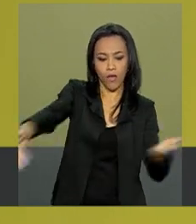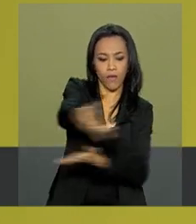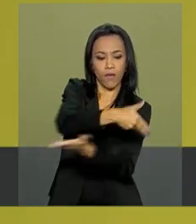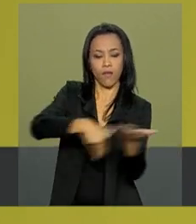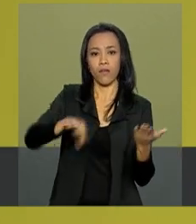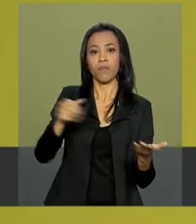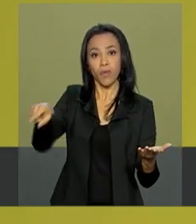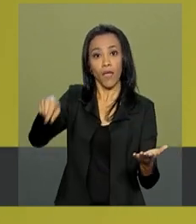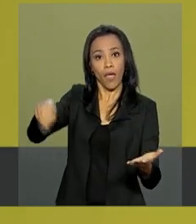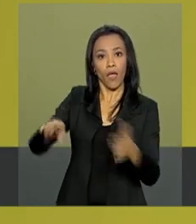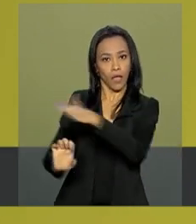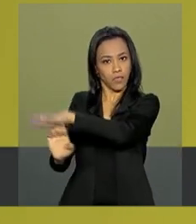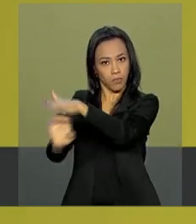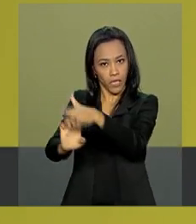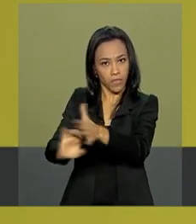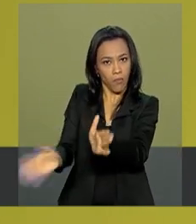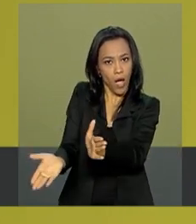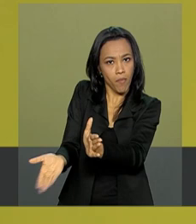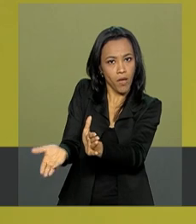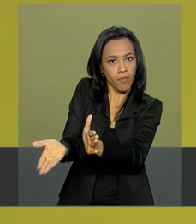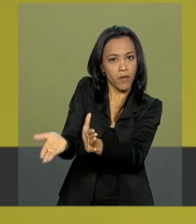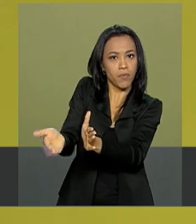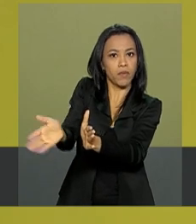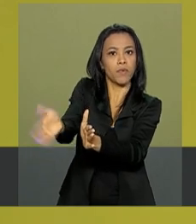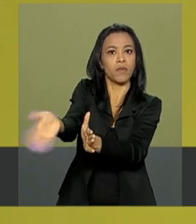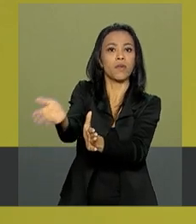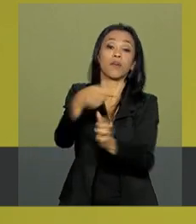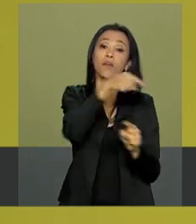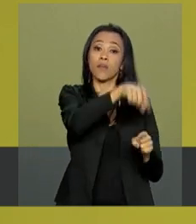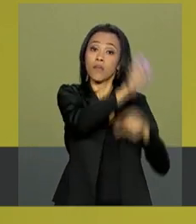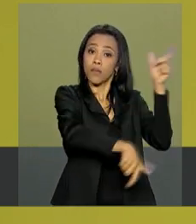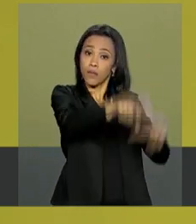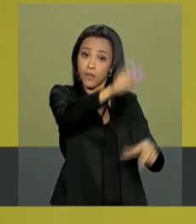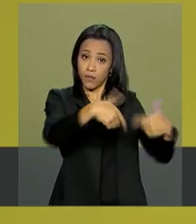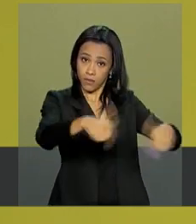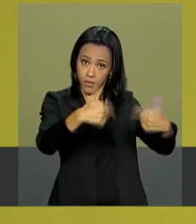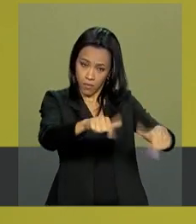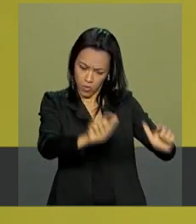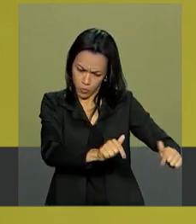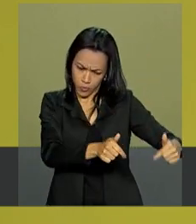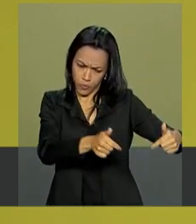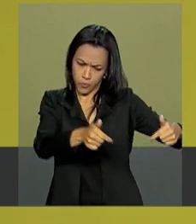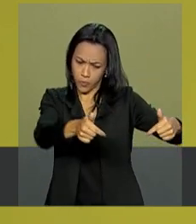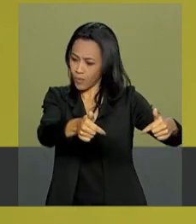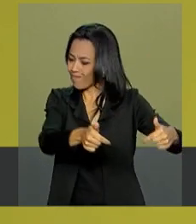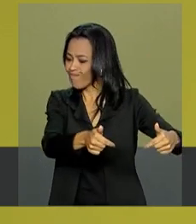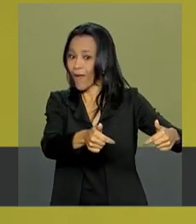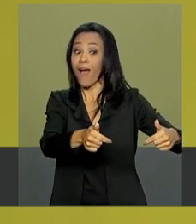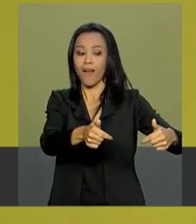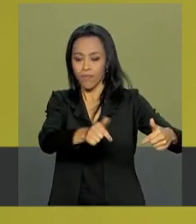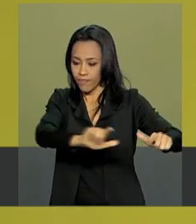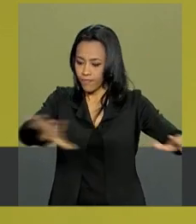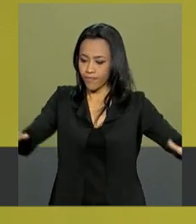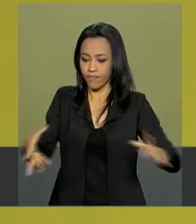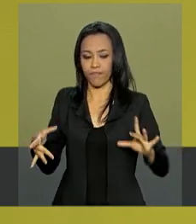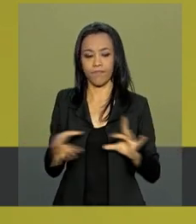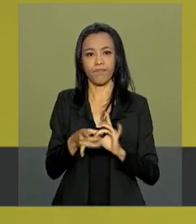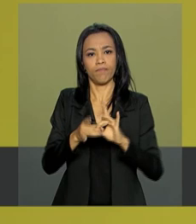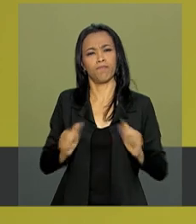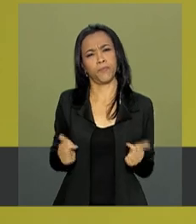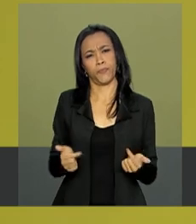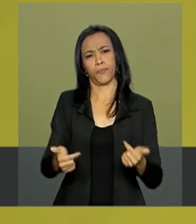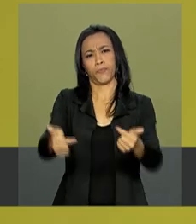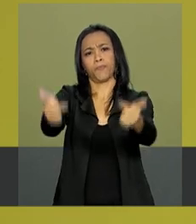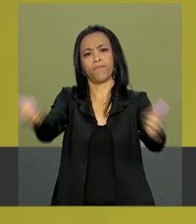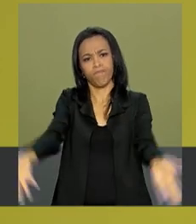e os que produzem, porque é interessante, na agricultura eu percebo o seguinte, que tanto os que trabalham como